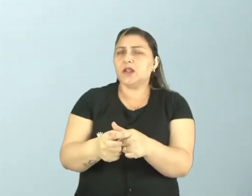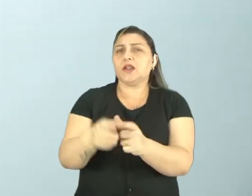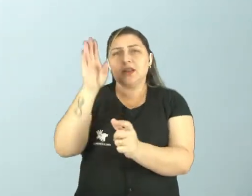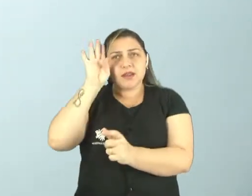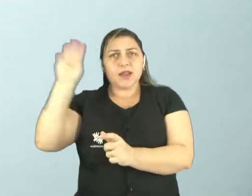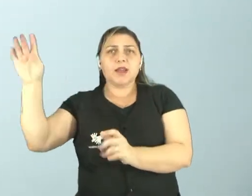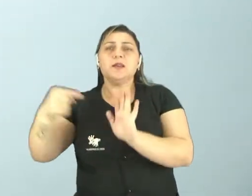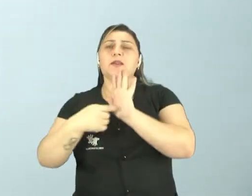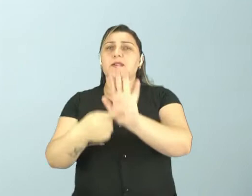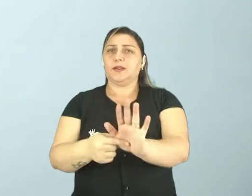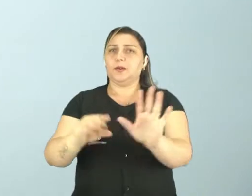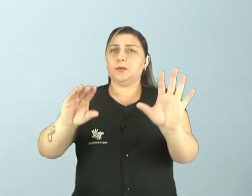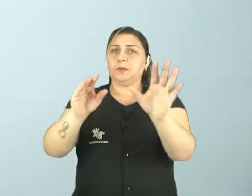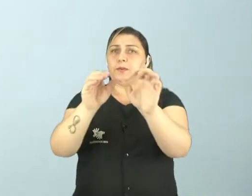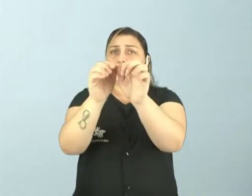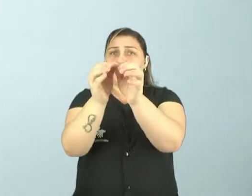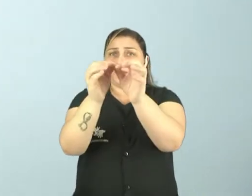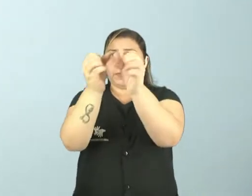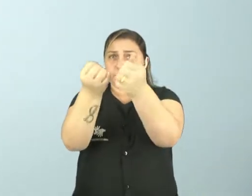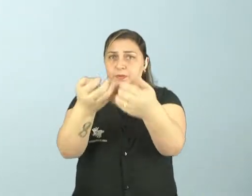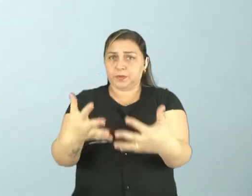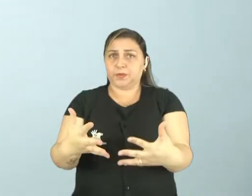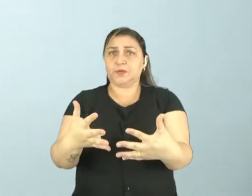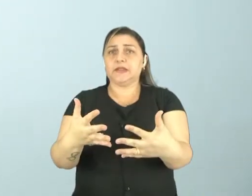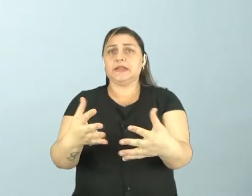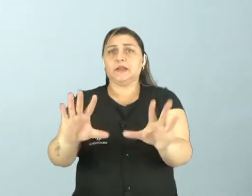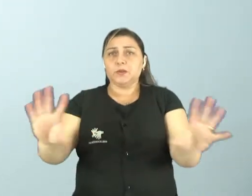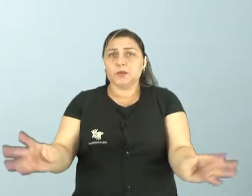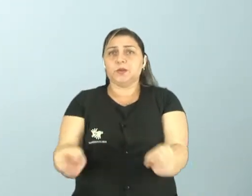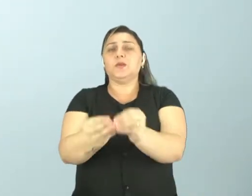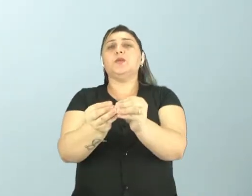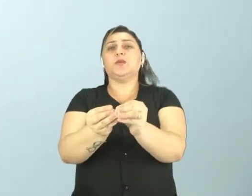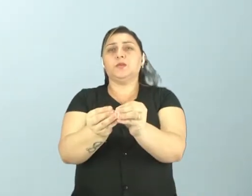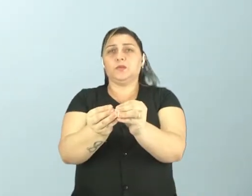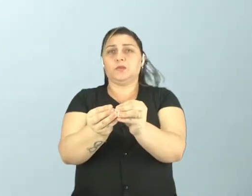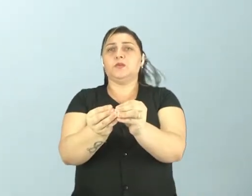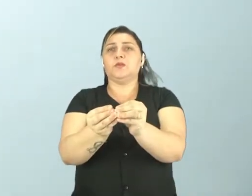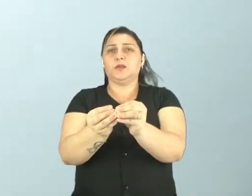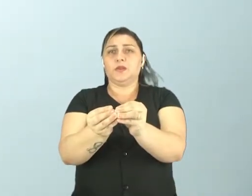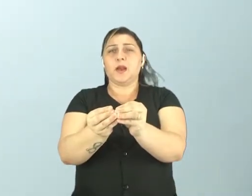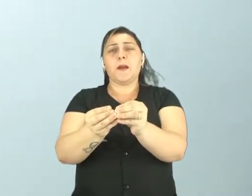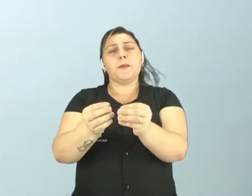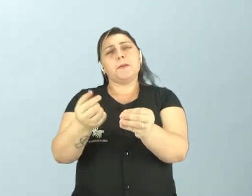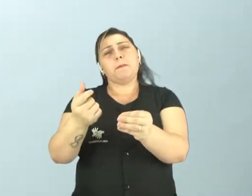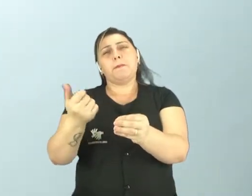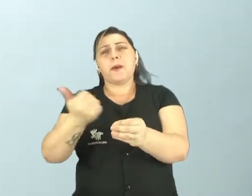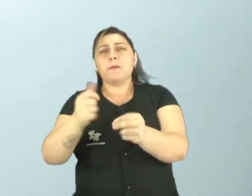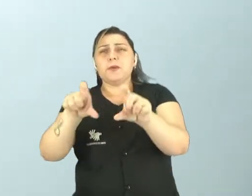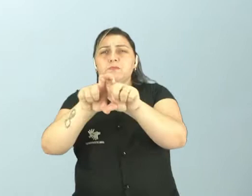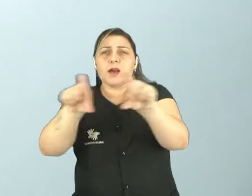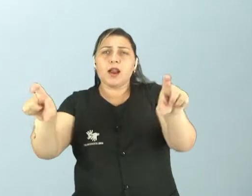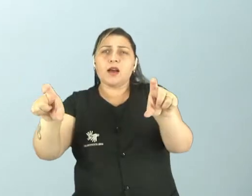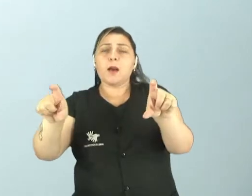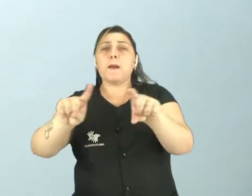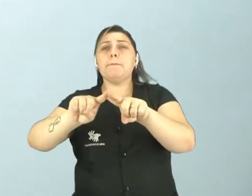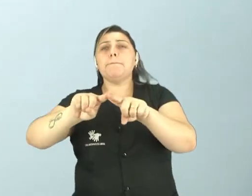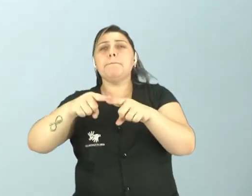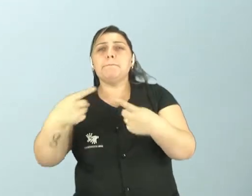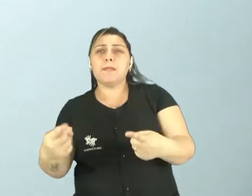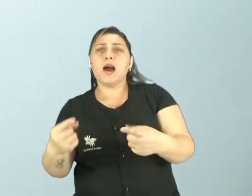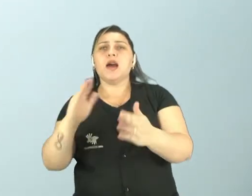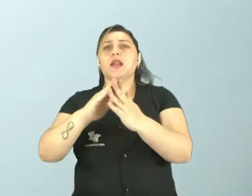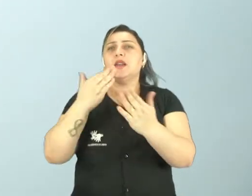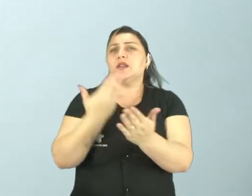vai se apresentar na introdução. Se for um texto maior, ela vai se apresentar ali logo nos primeiros parágrafos, tá bom? Mas normalmente na escola